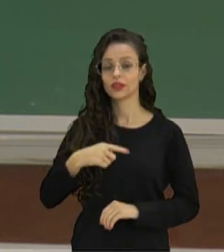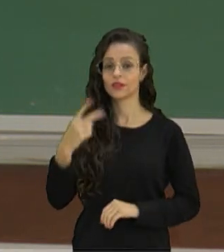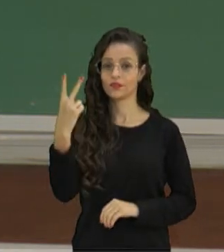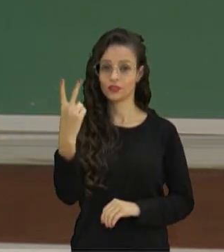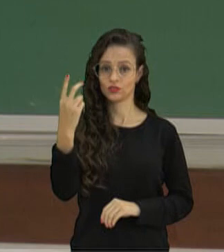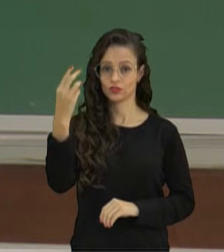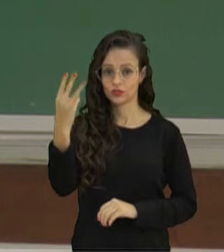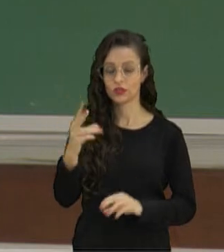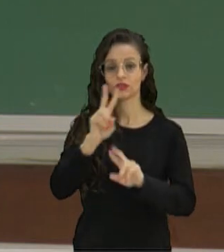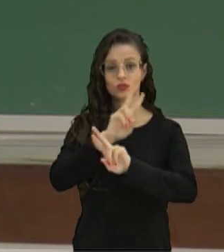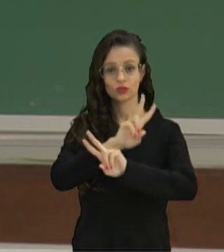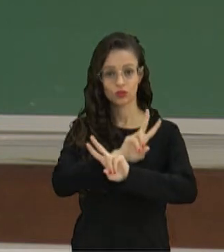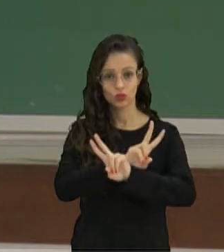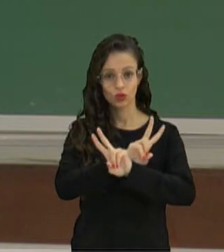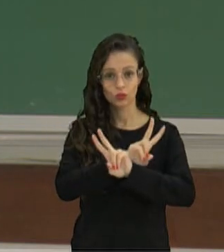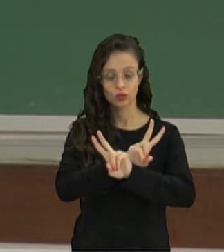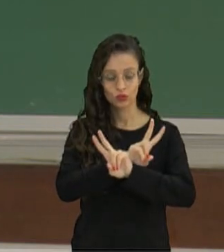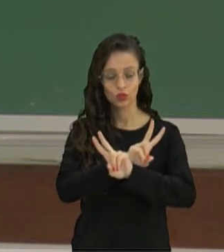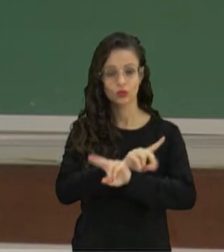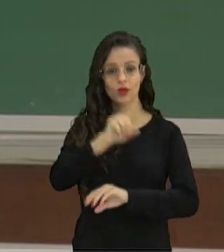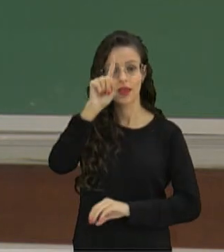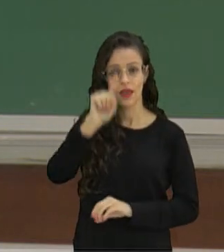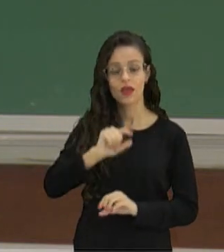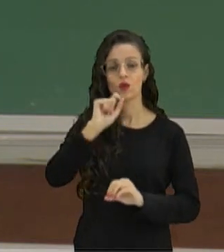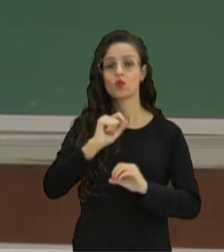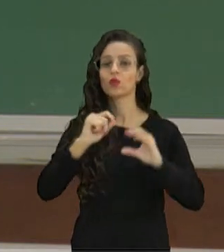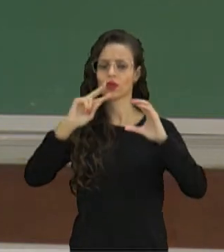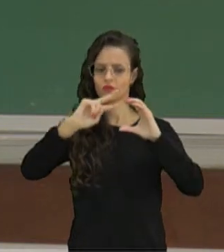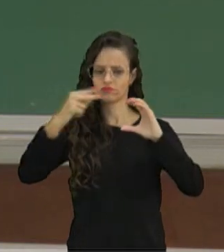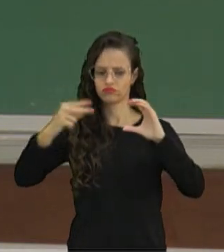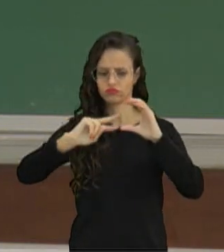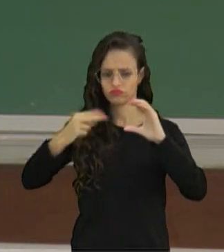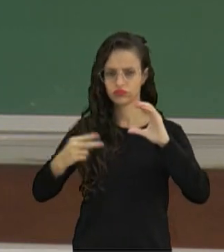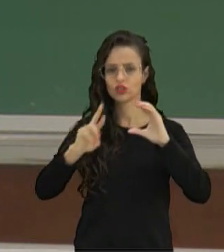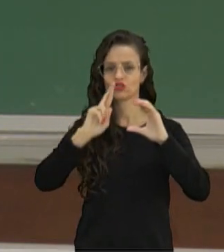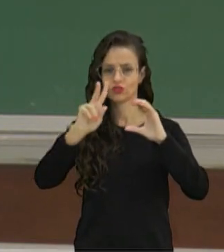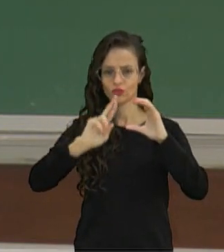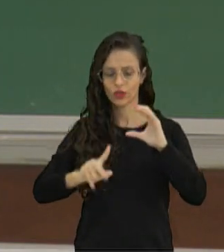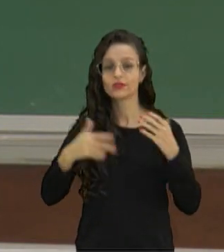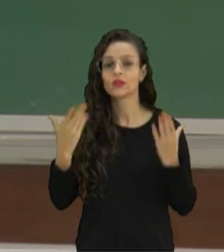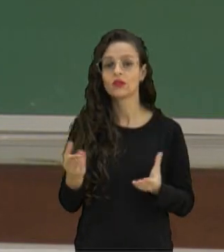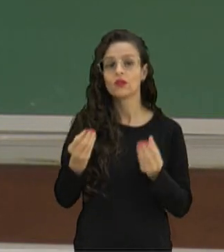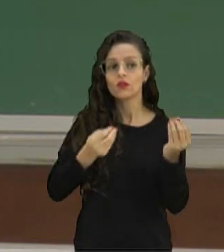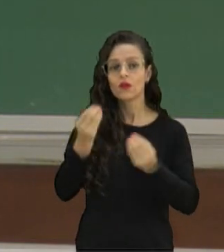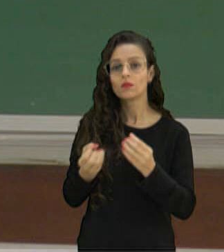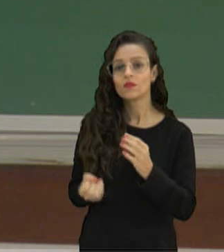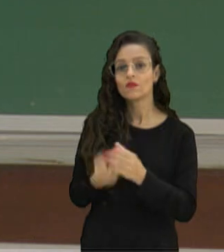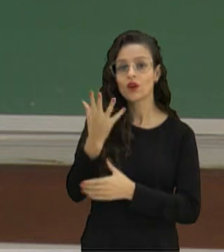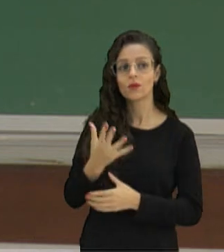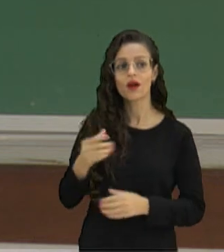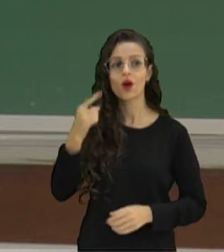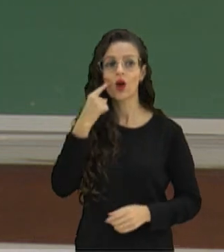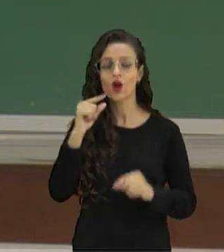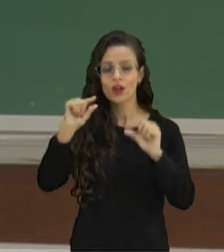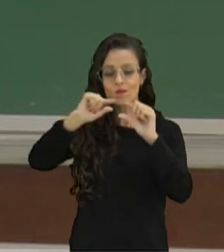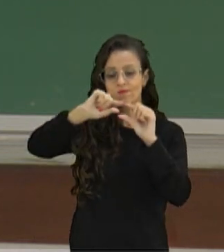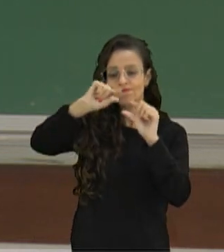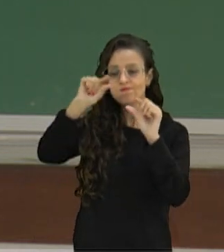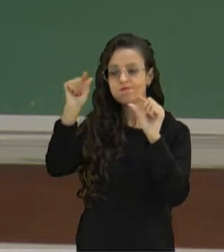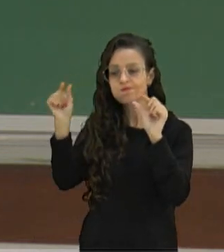23 cromossomos, é uma célula haploide. Onde que ela foi formada? Ela foi formada, pessoal, nesse espaço em branco aqui,